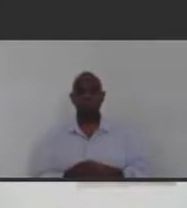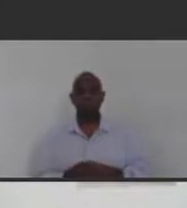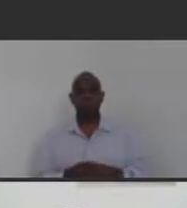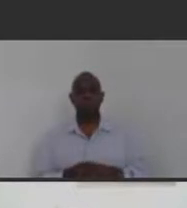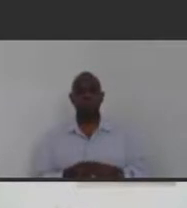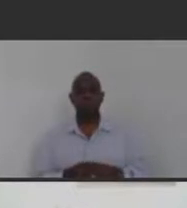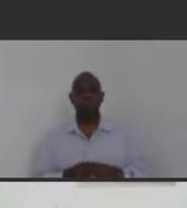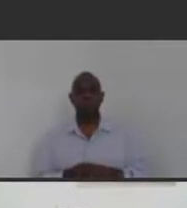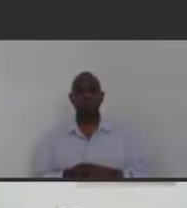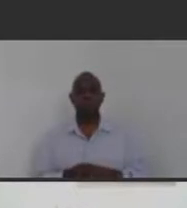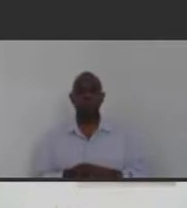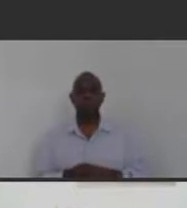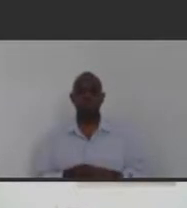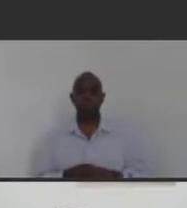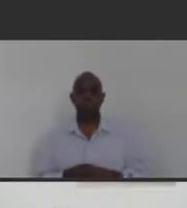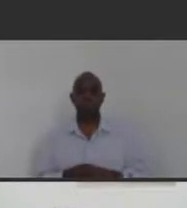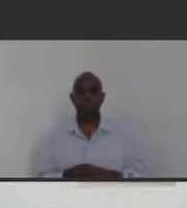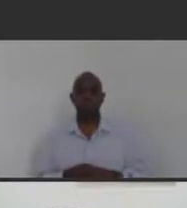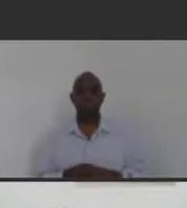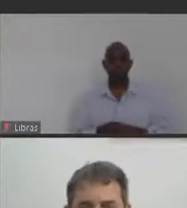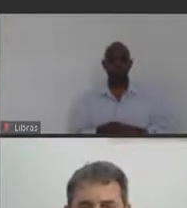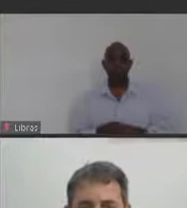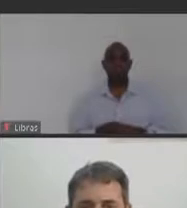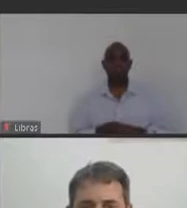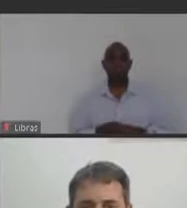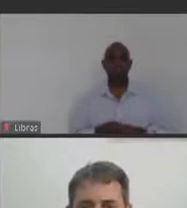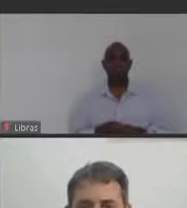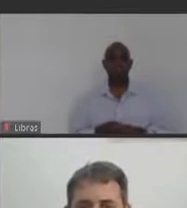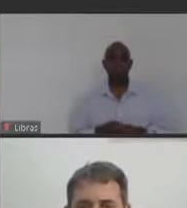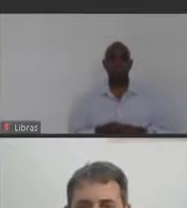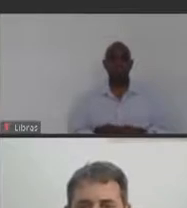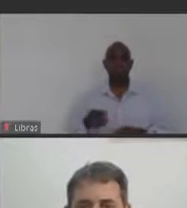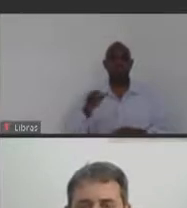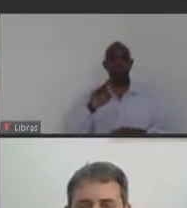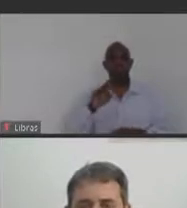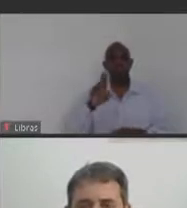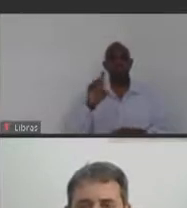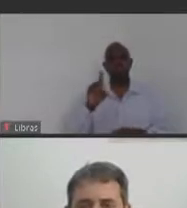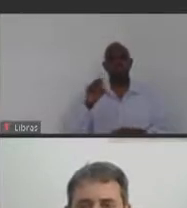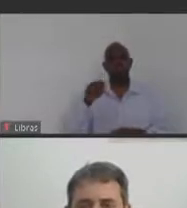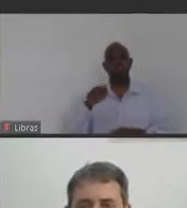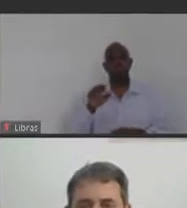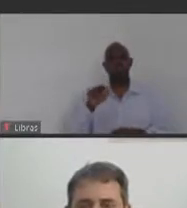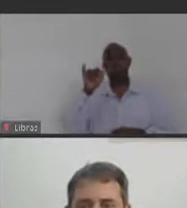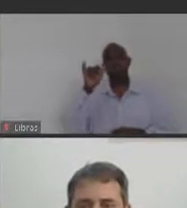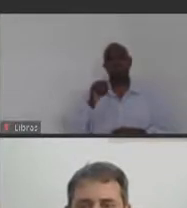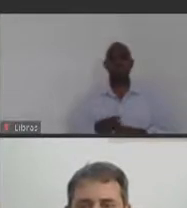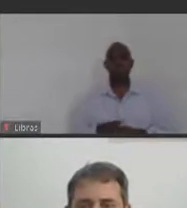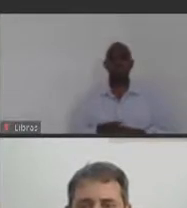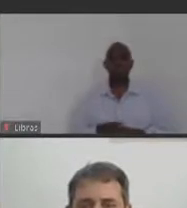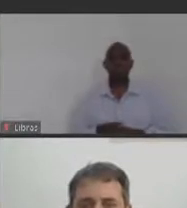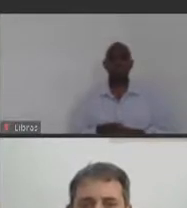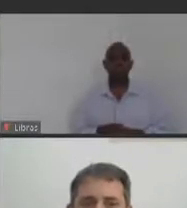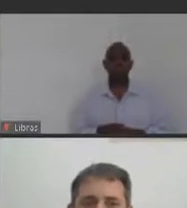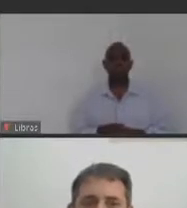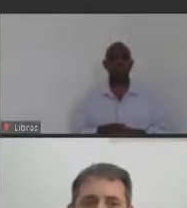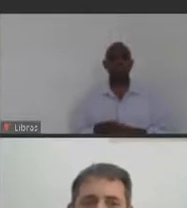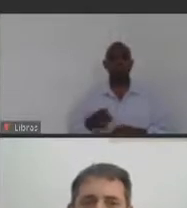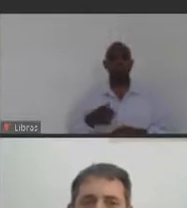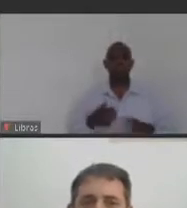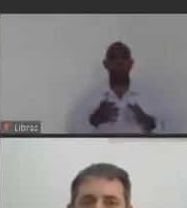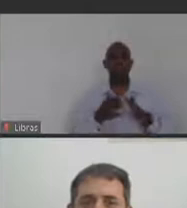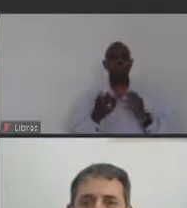Questão de ordem, presidente. Questão de ordem, presidente. Vereador Rodinei Lobo. Eu só queria pedir para o nobre vereador se eu